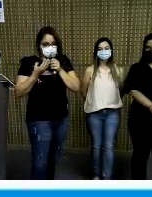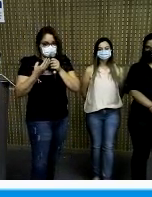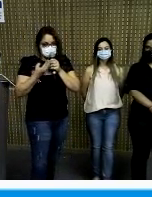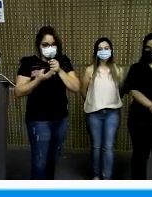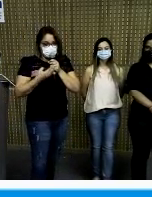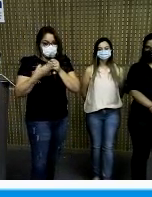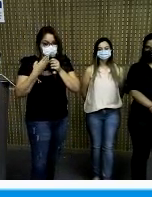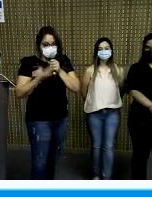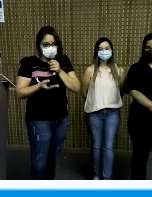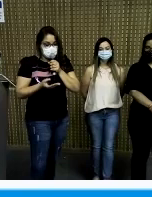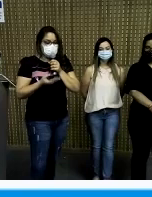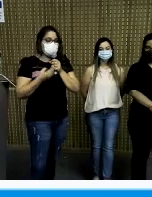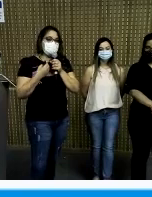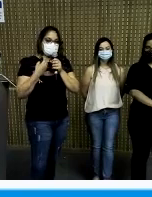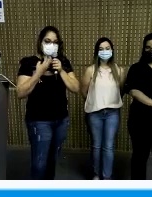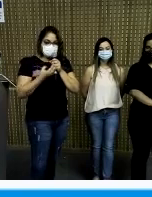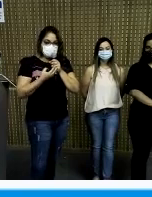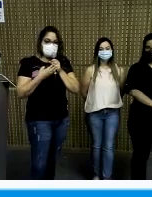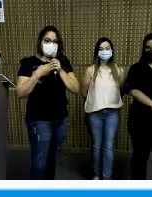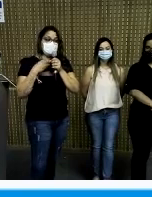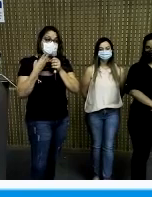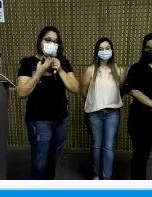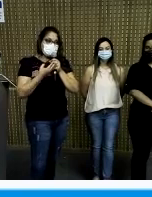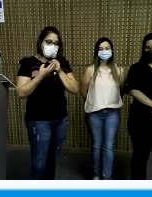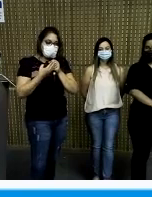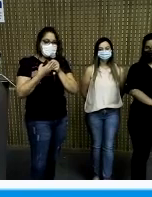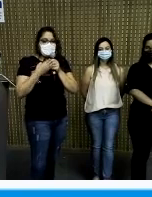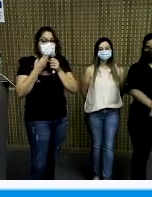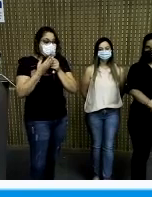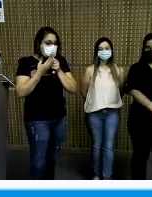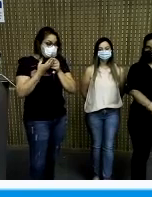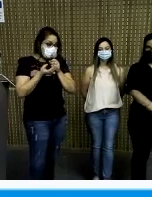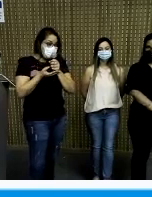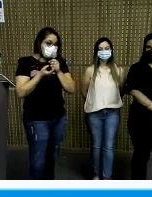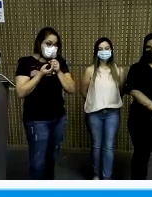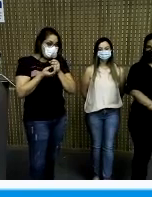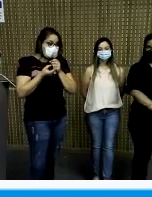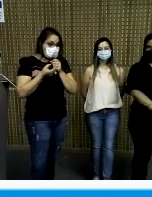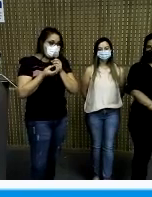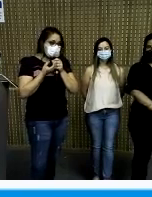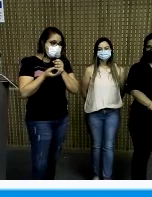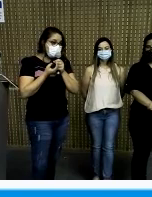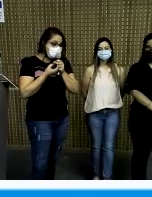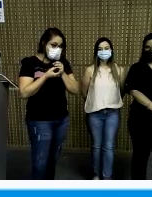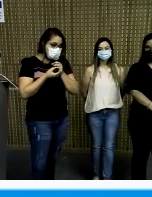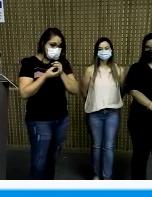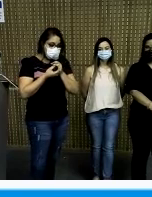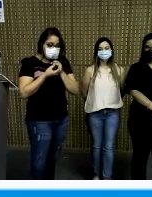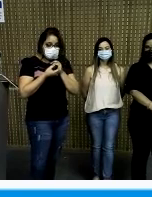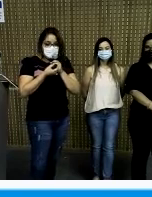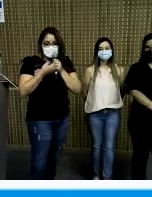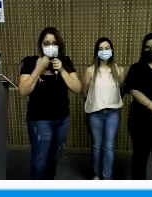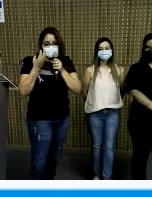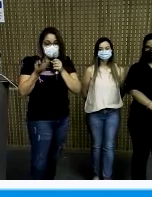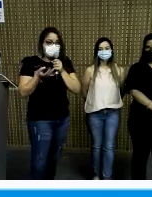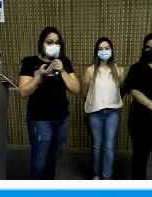montar esse indicador, pensar, né, nessa planilha, em executar, é importante que a equipe toda esteja reunida,